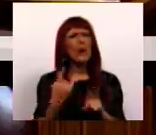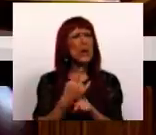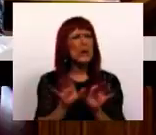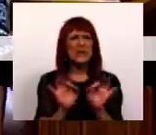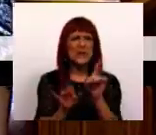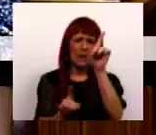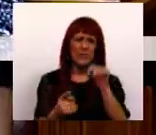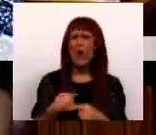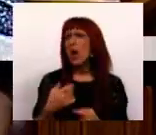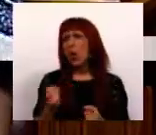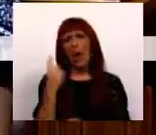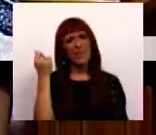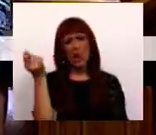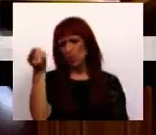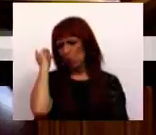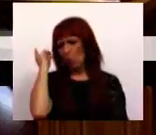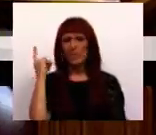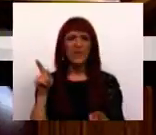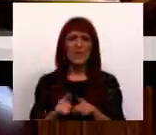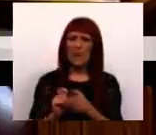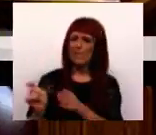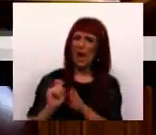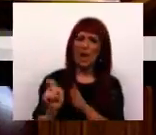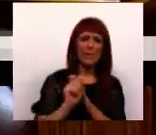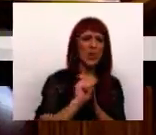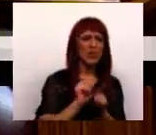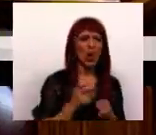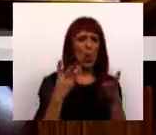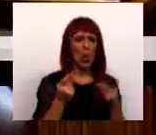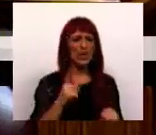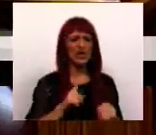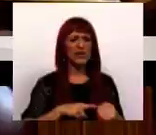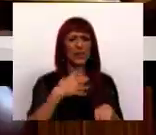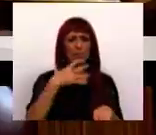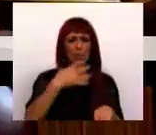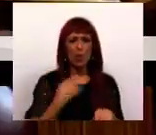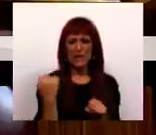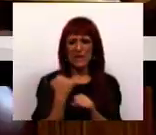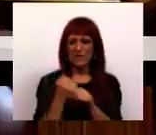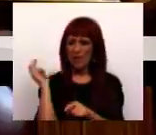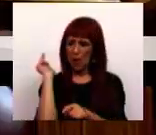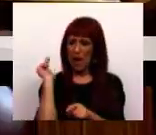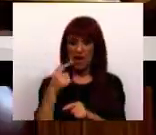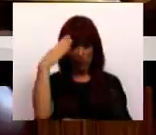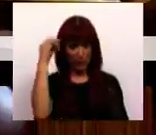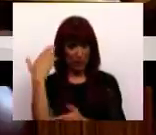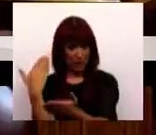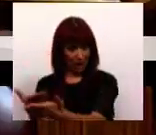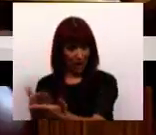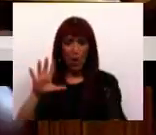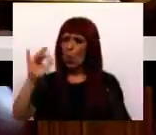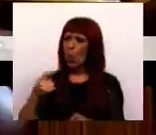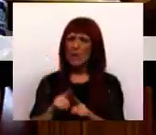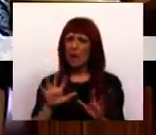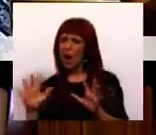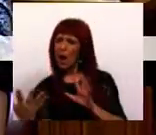do género, que não tem dinheiro para pagar a contagem de todo o tempo de serviço para os professores, quando